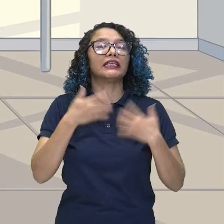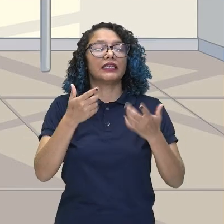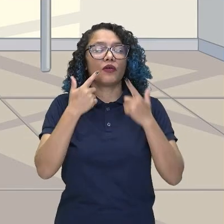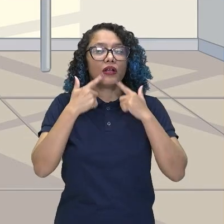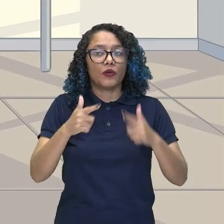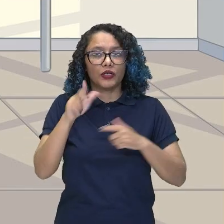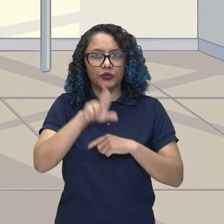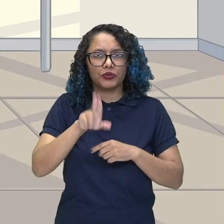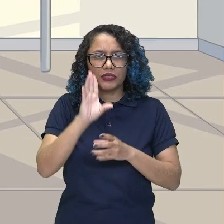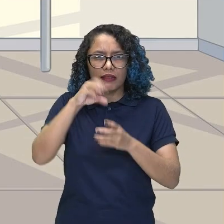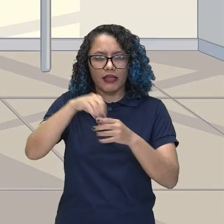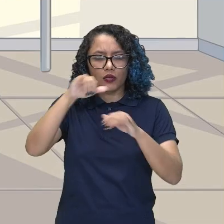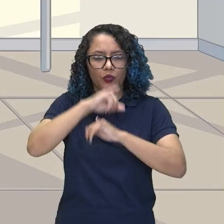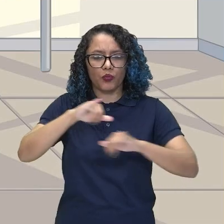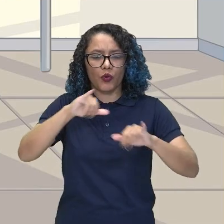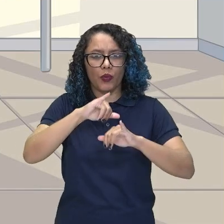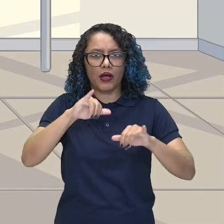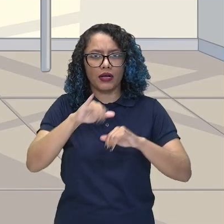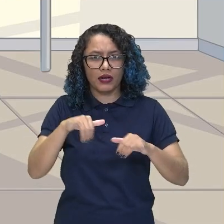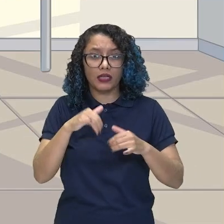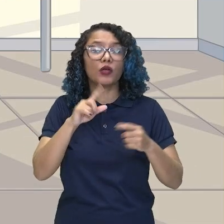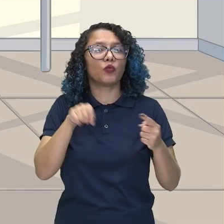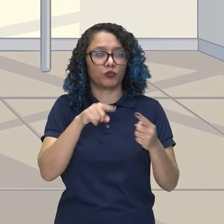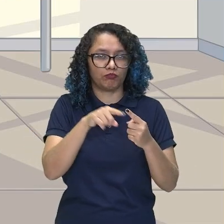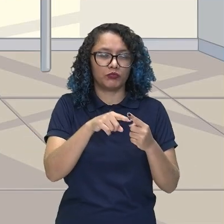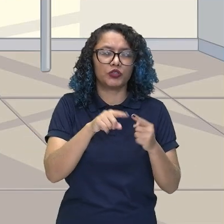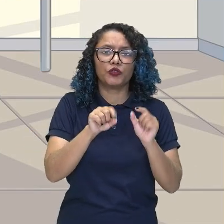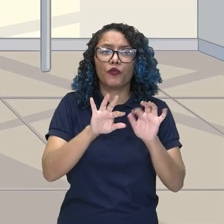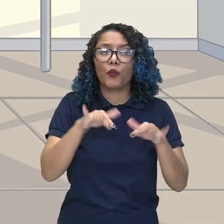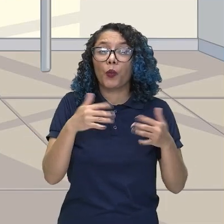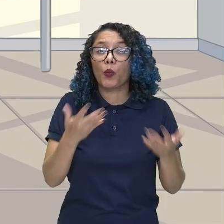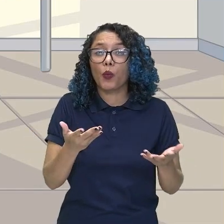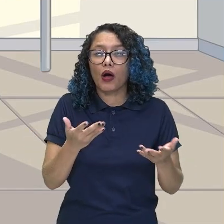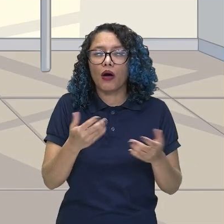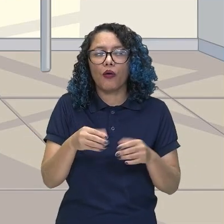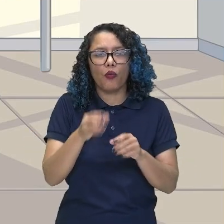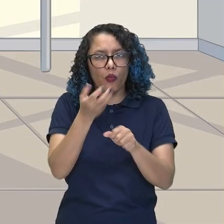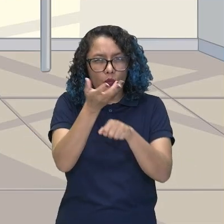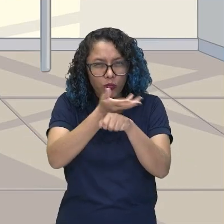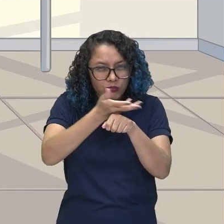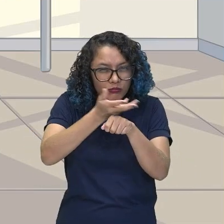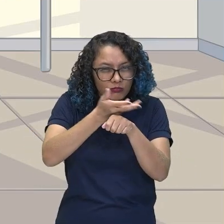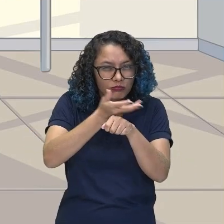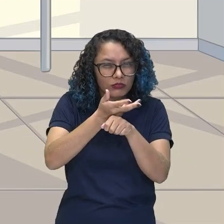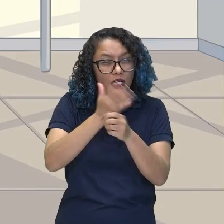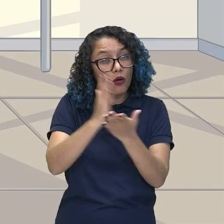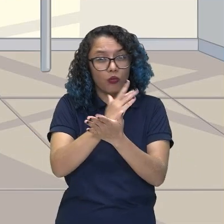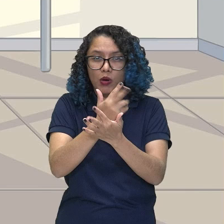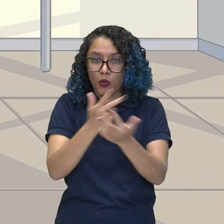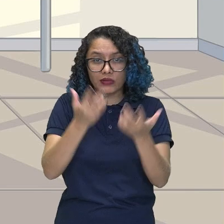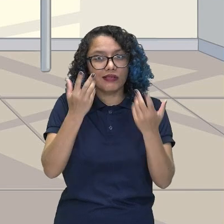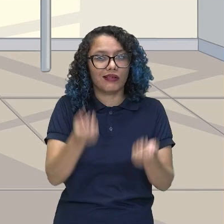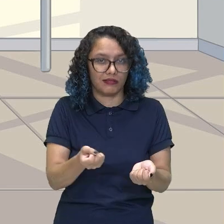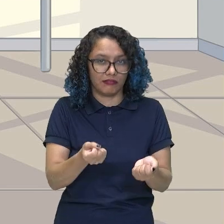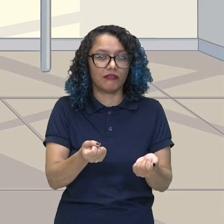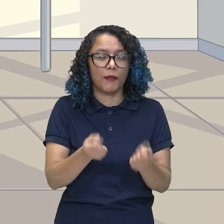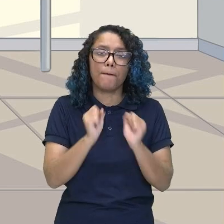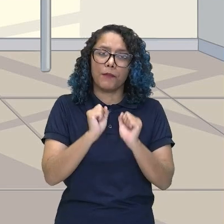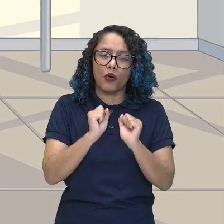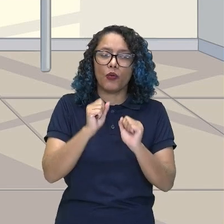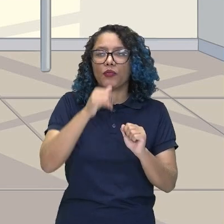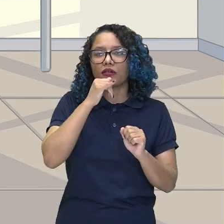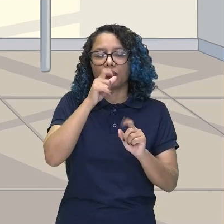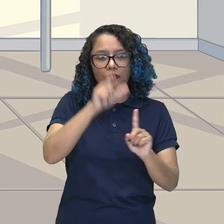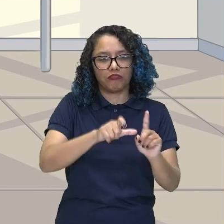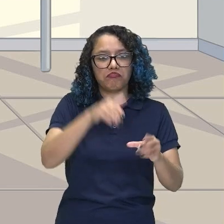nas propagandas, ela tem esse objetivo de te convencer de alguma coisa, seja para votar em